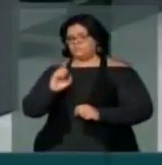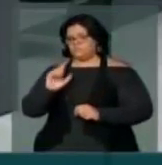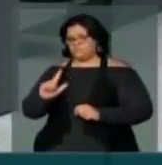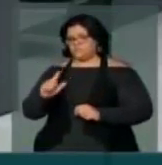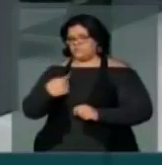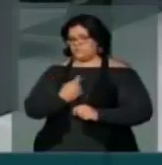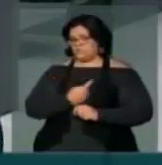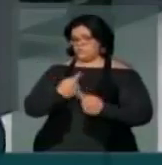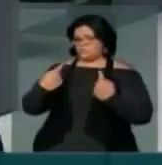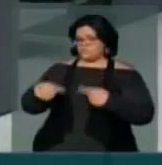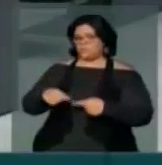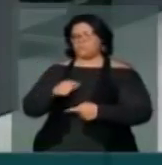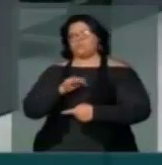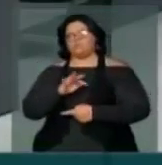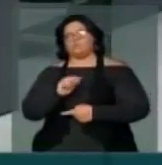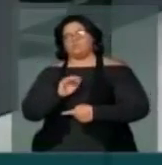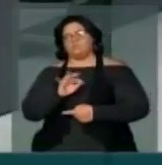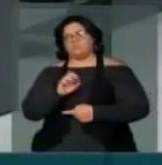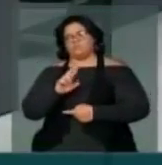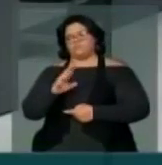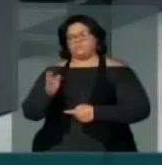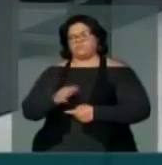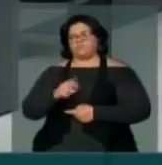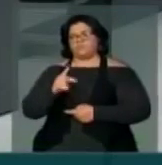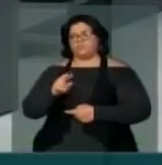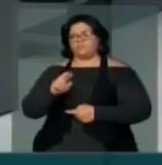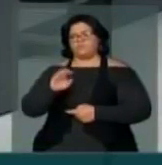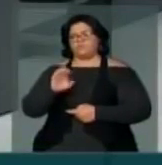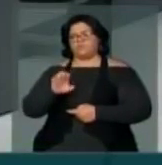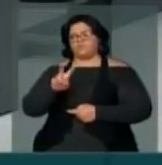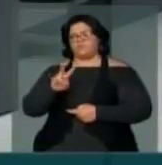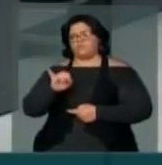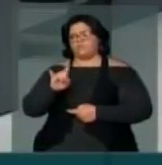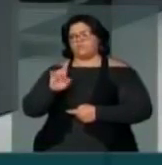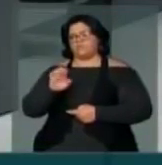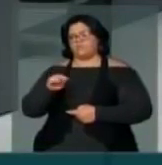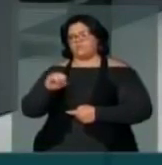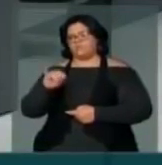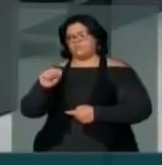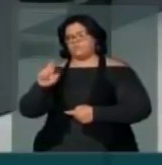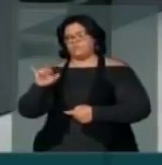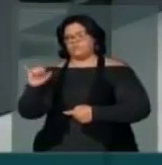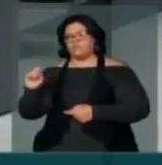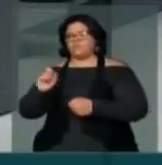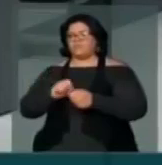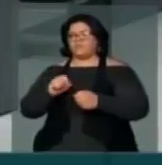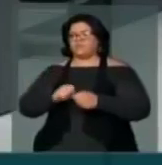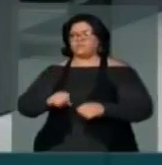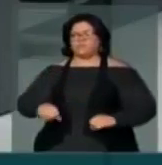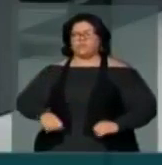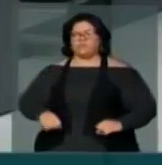previdenciário que penaliza tantos trabalhadores ligados ao INSS. Por isso, a nossa